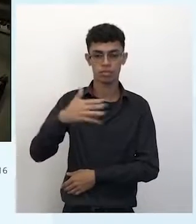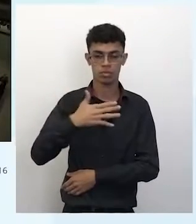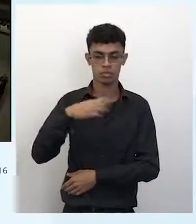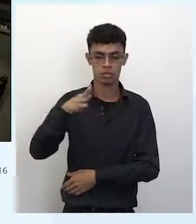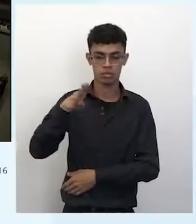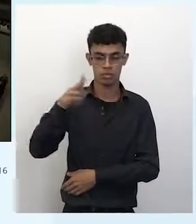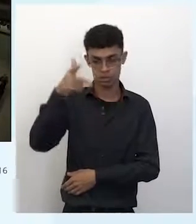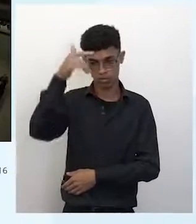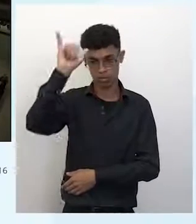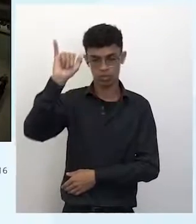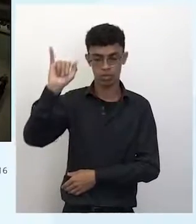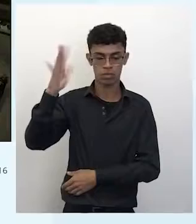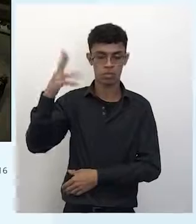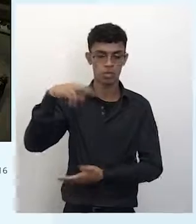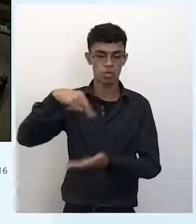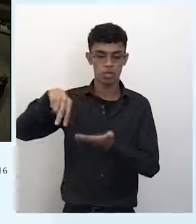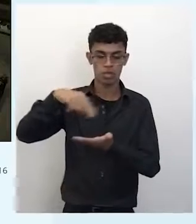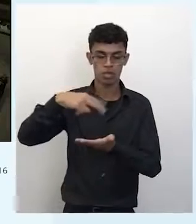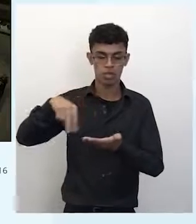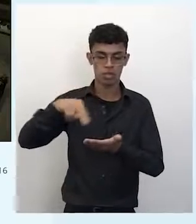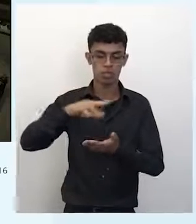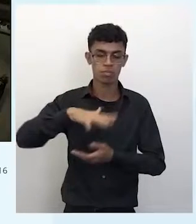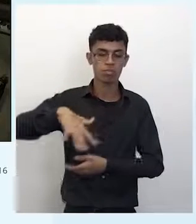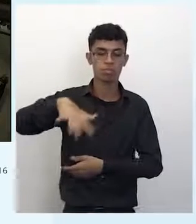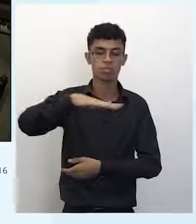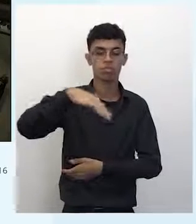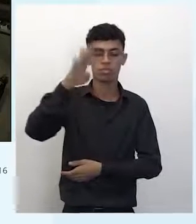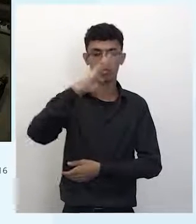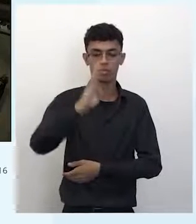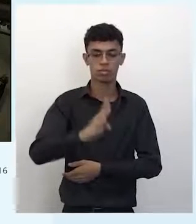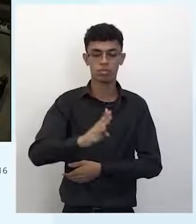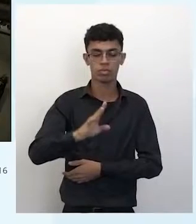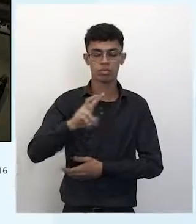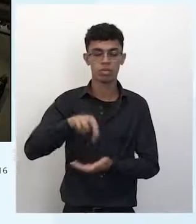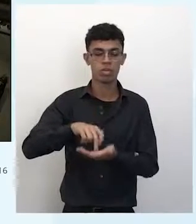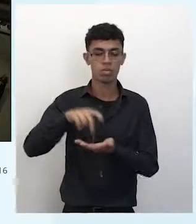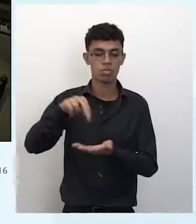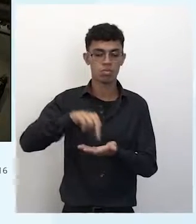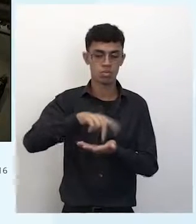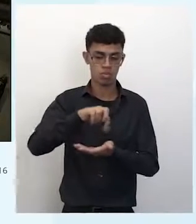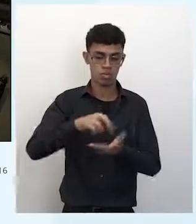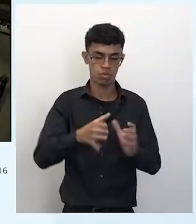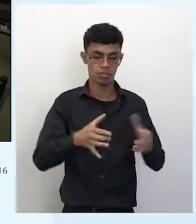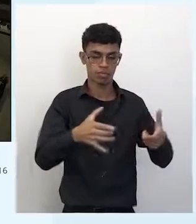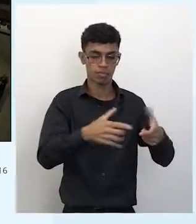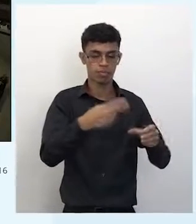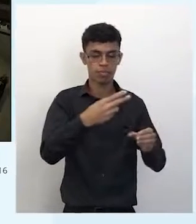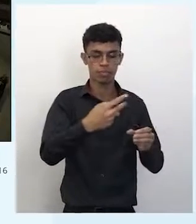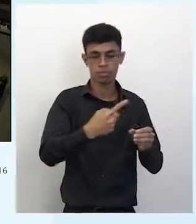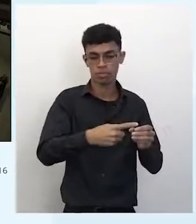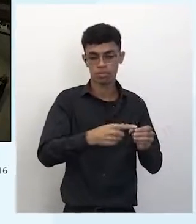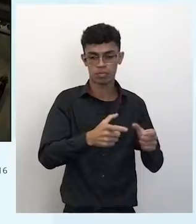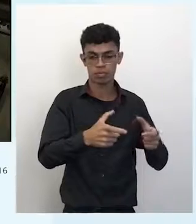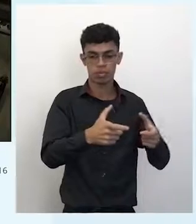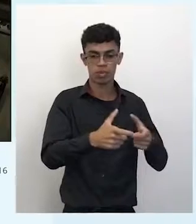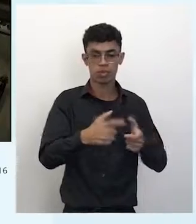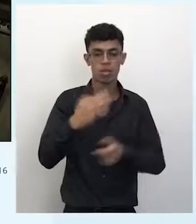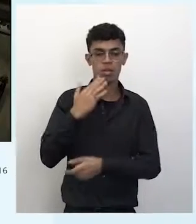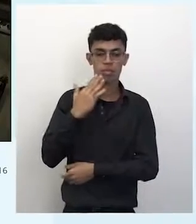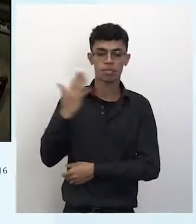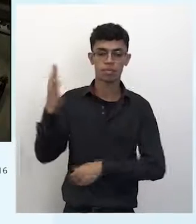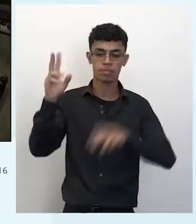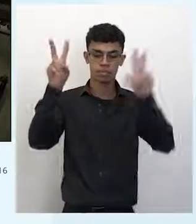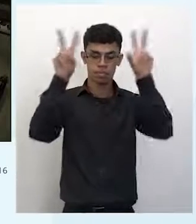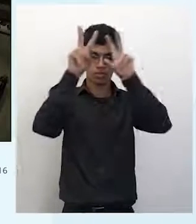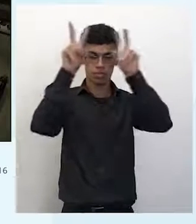São Paulo, mas como do Brasil todo, tá, turma? Então, por isso que o frevo, que é mais o Nordeste, eu trouxe também o Bumba, meu boi também. Então, o Bumba, meu